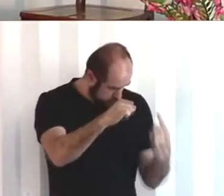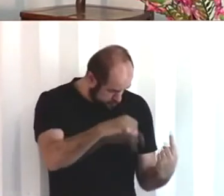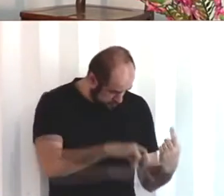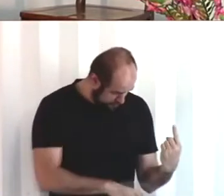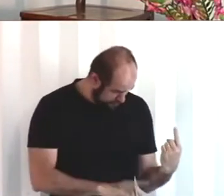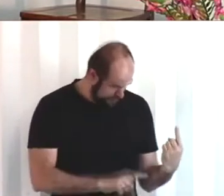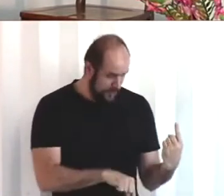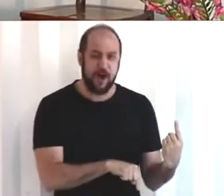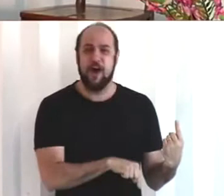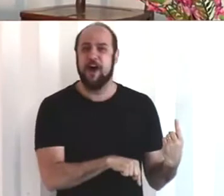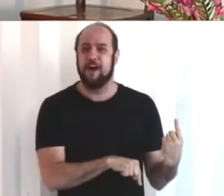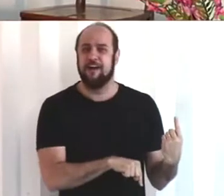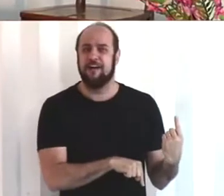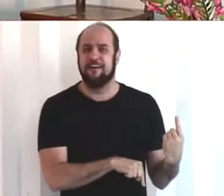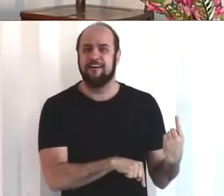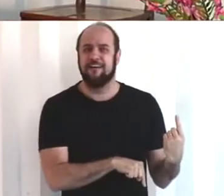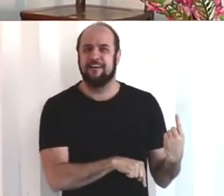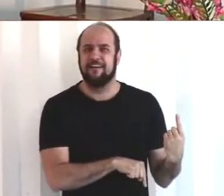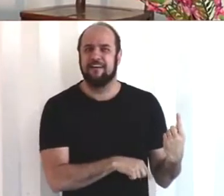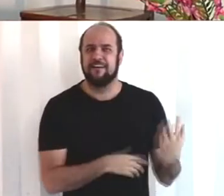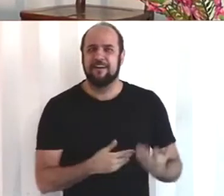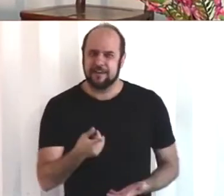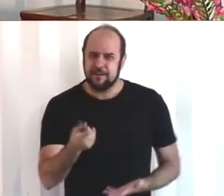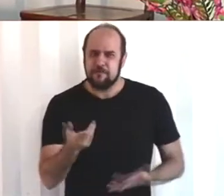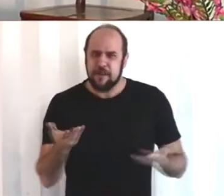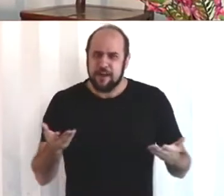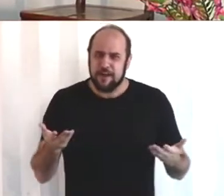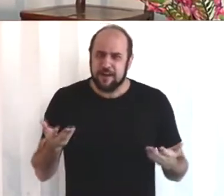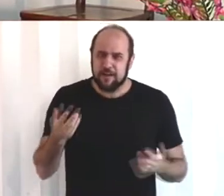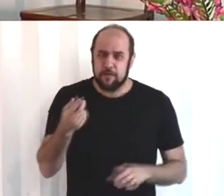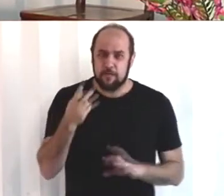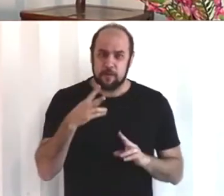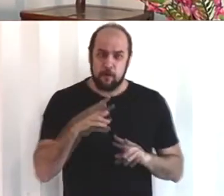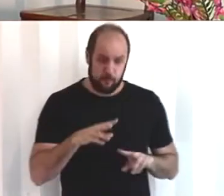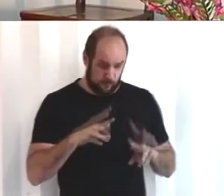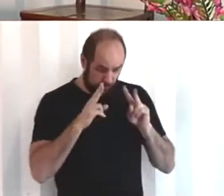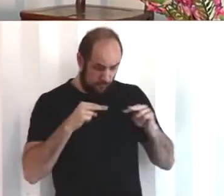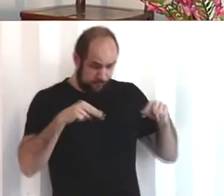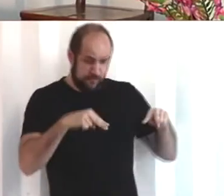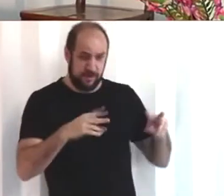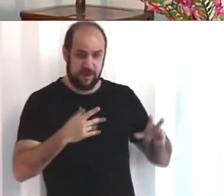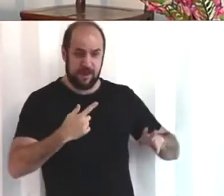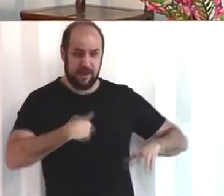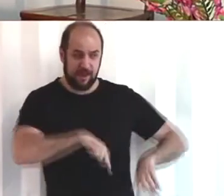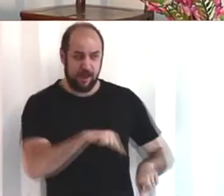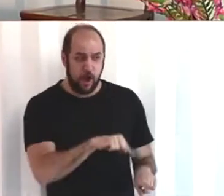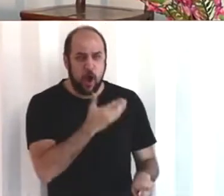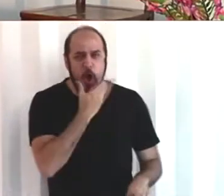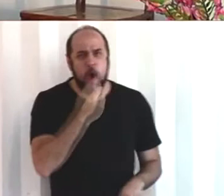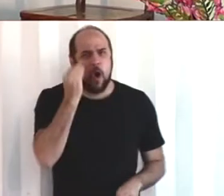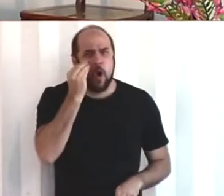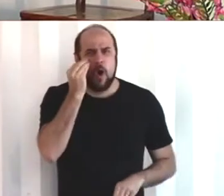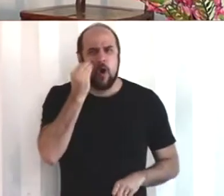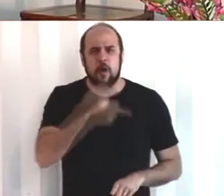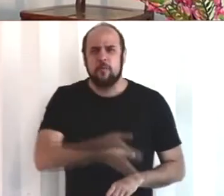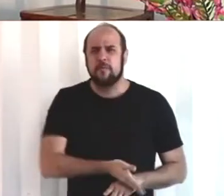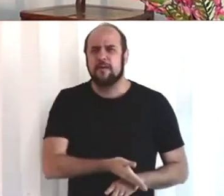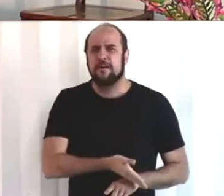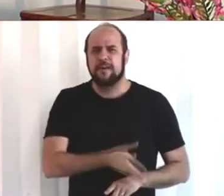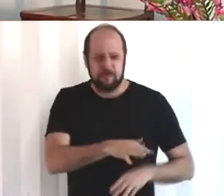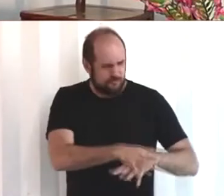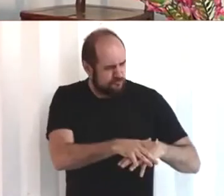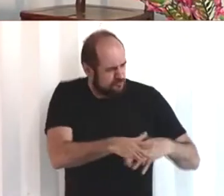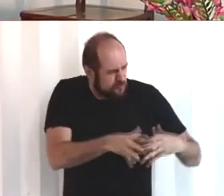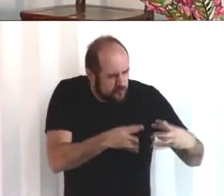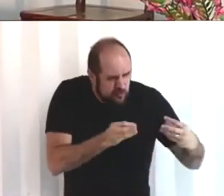dando glória a Deus? Então eu quero nesta manhã, a partir dessa experiência desse homem que recebeu uma cura, por que não